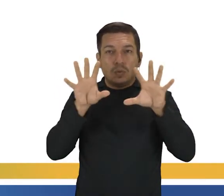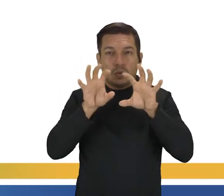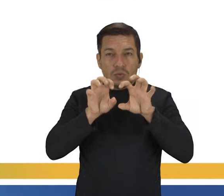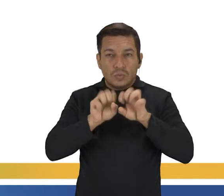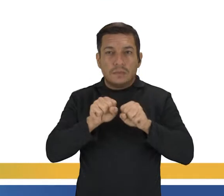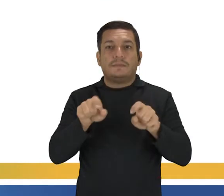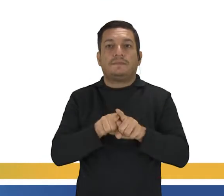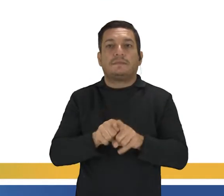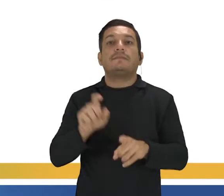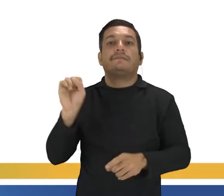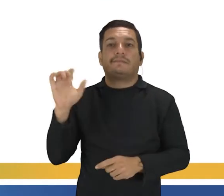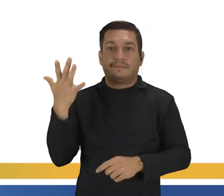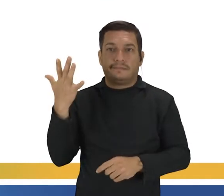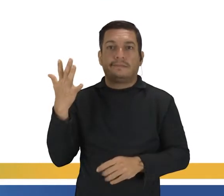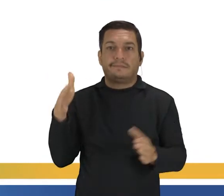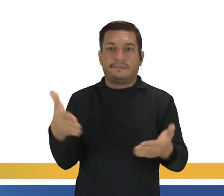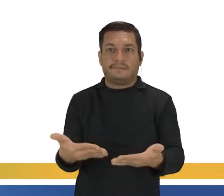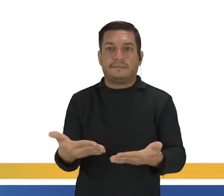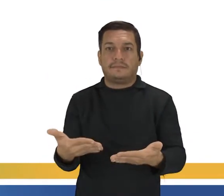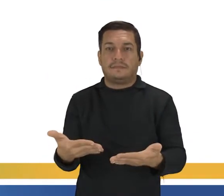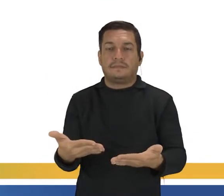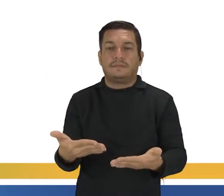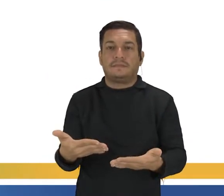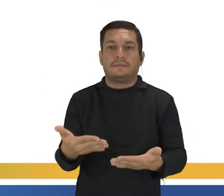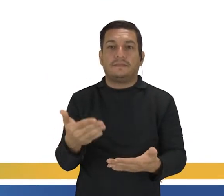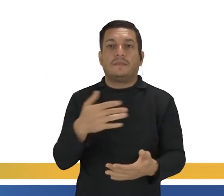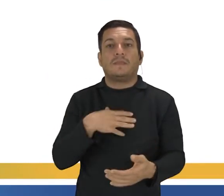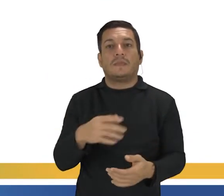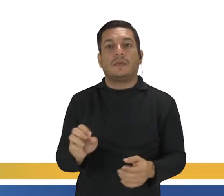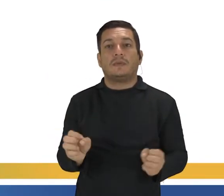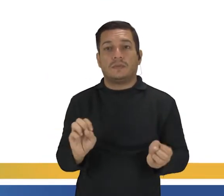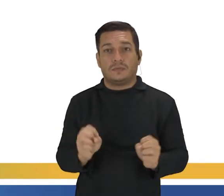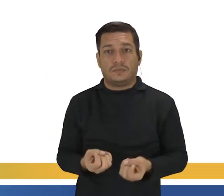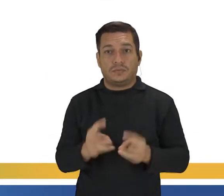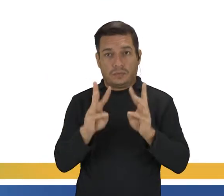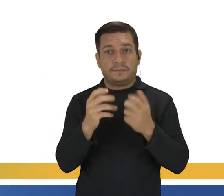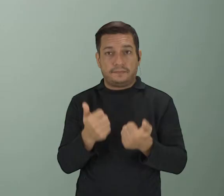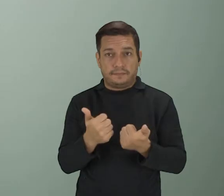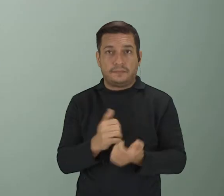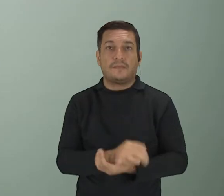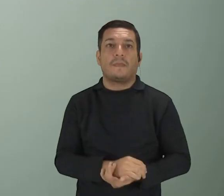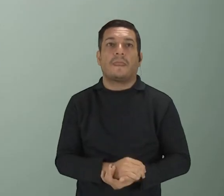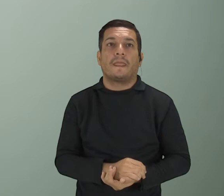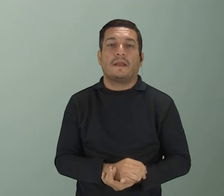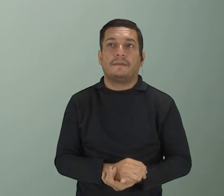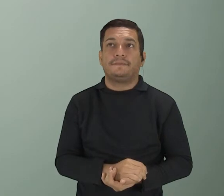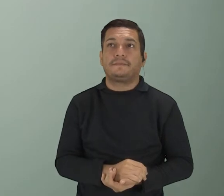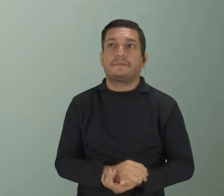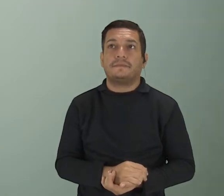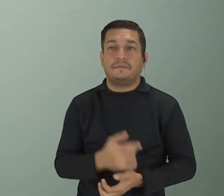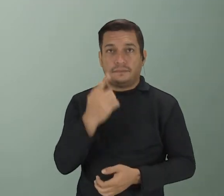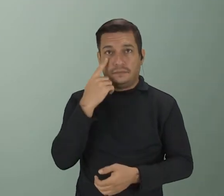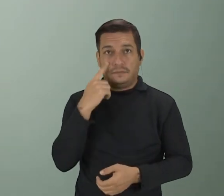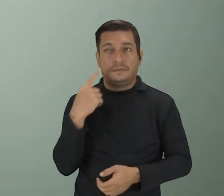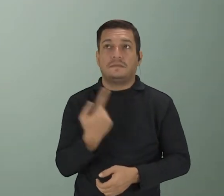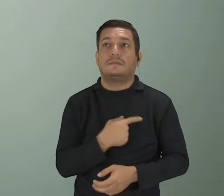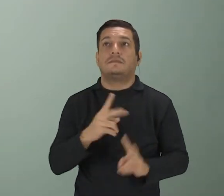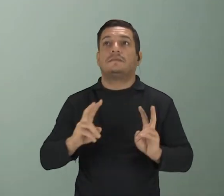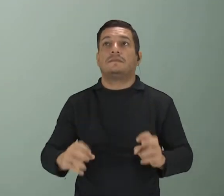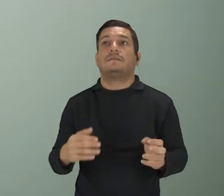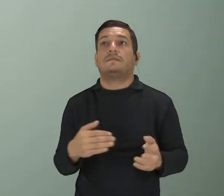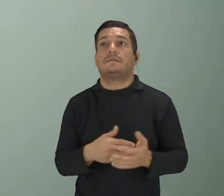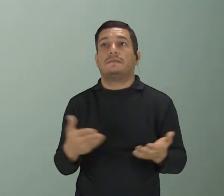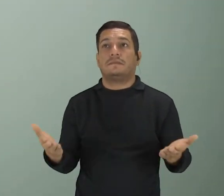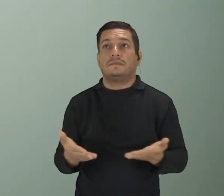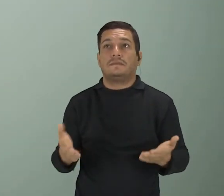dar foco no acontecimento da cena do espetáculo, tá bom, galera? Volte aqui comigo. Então, nós percebemos até